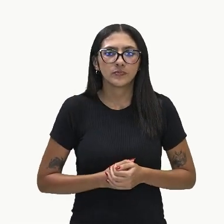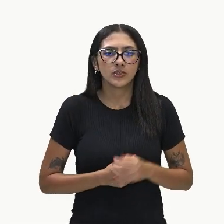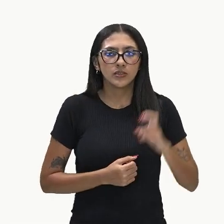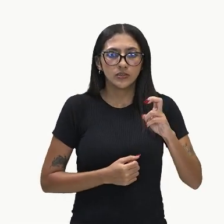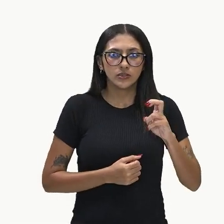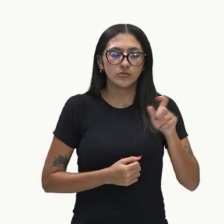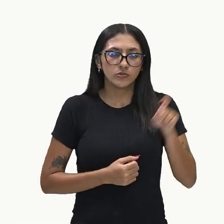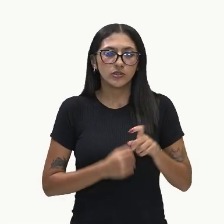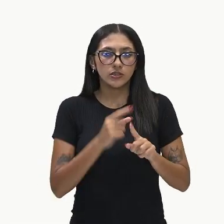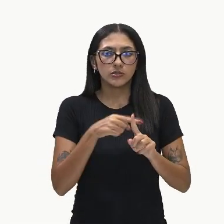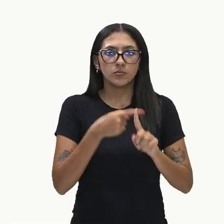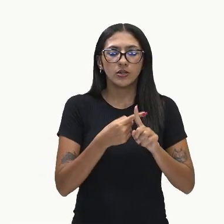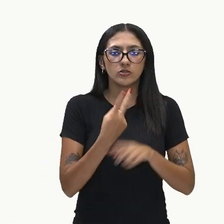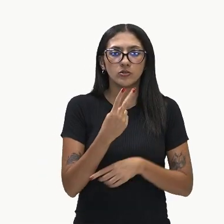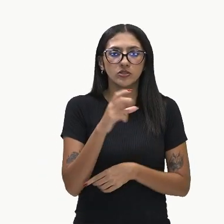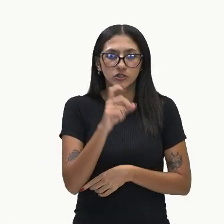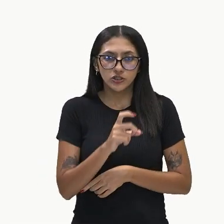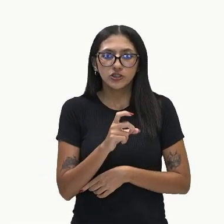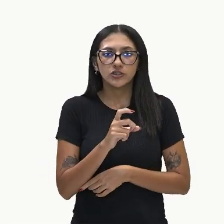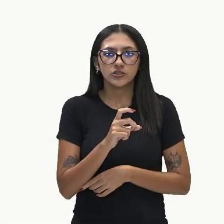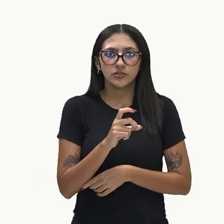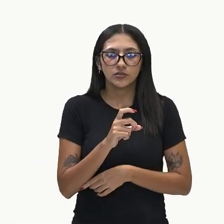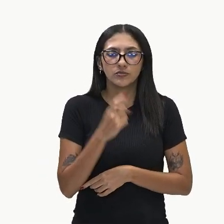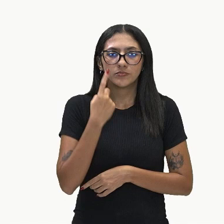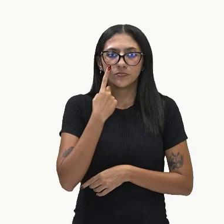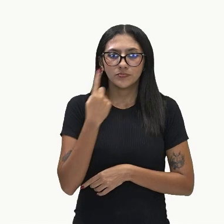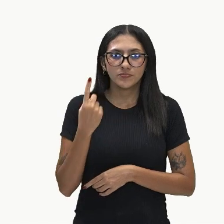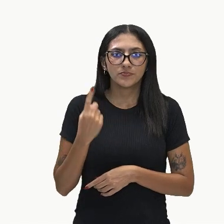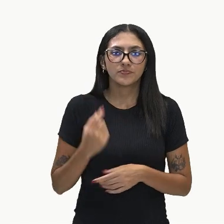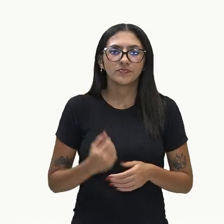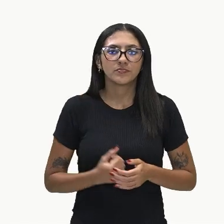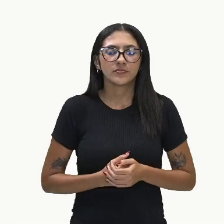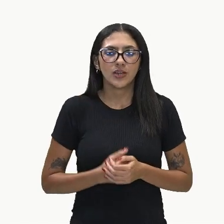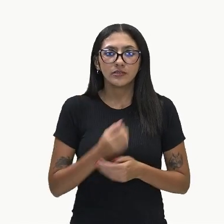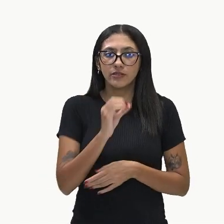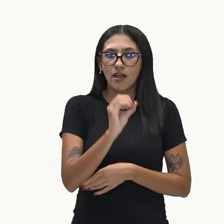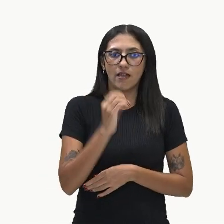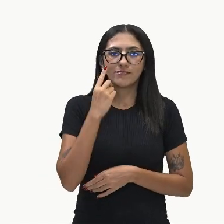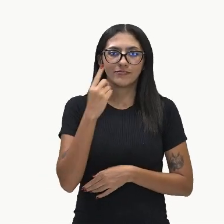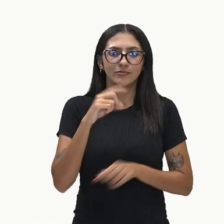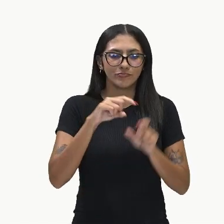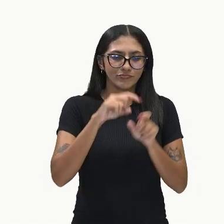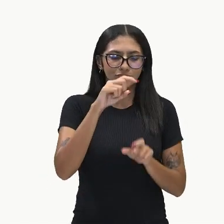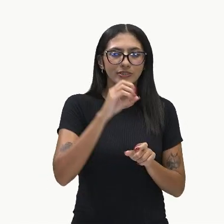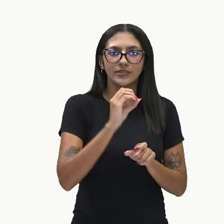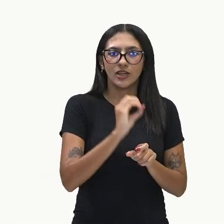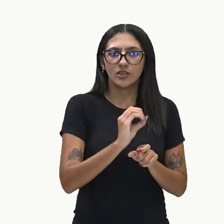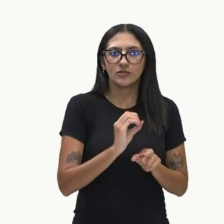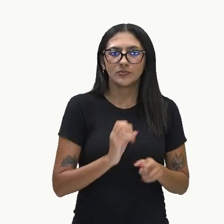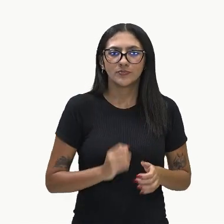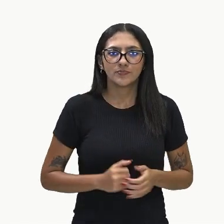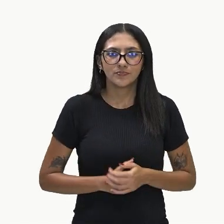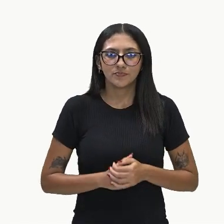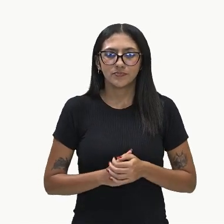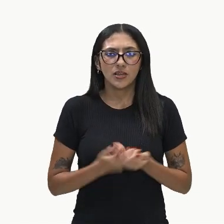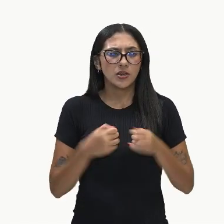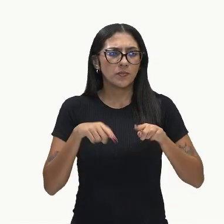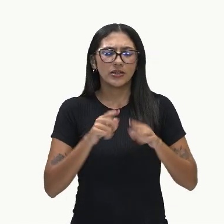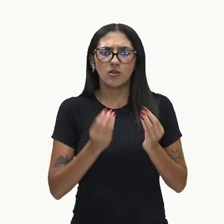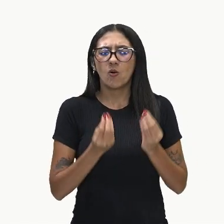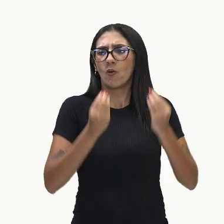2x, 7x, só que 3y menos 3y é zero. Nem precisa aparecer, tá,